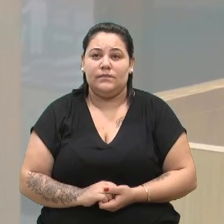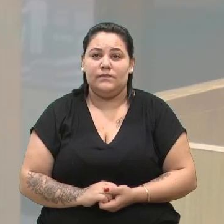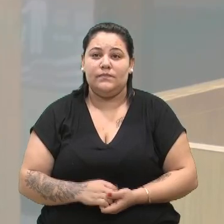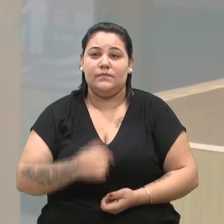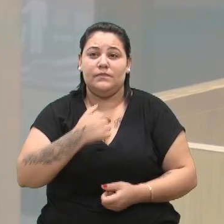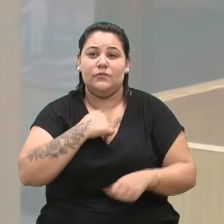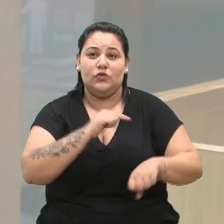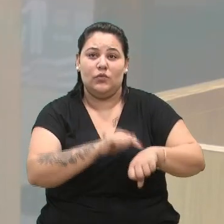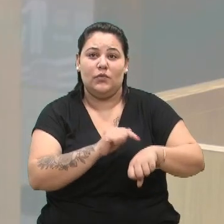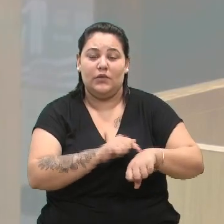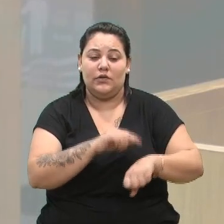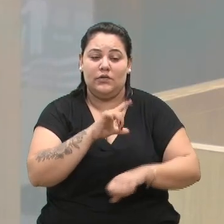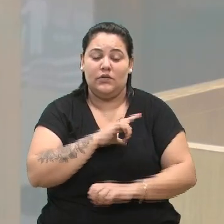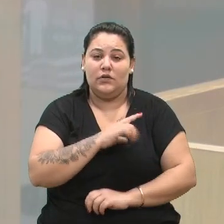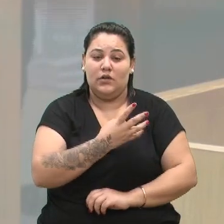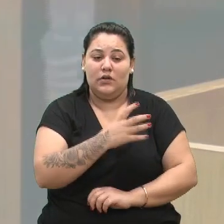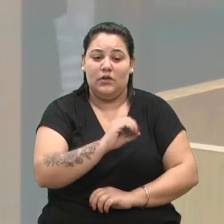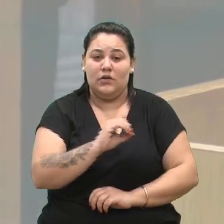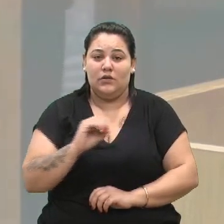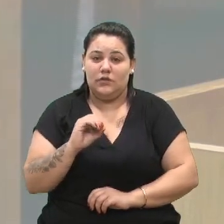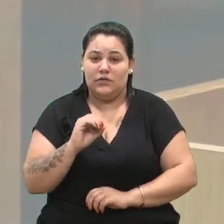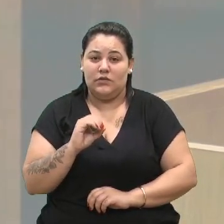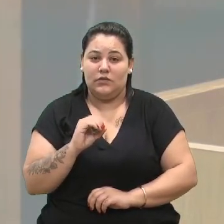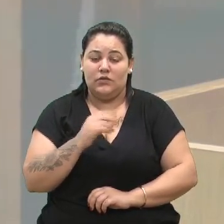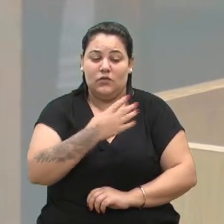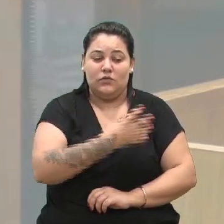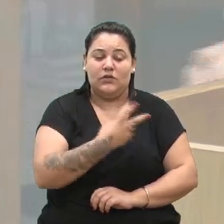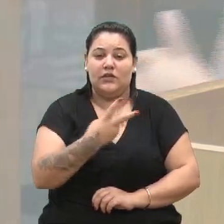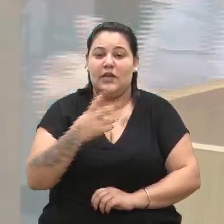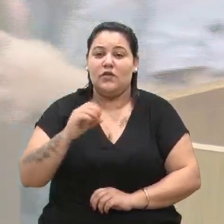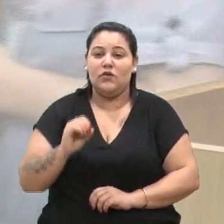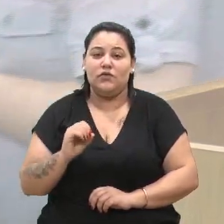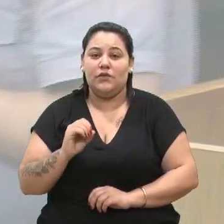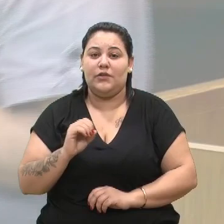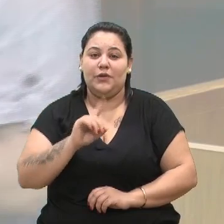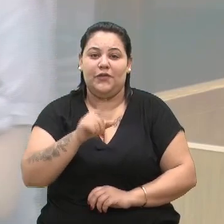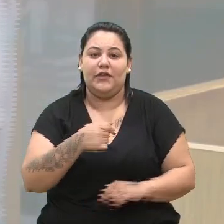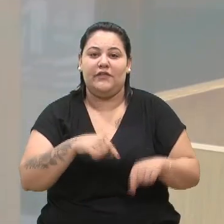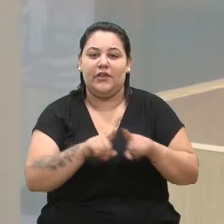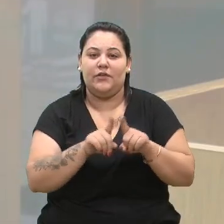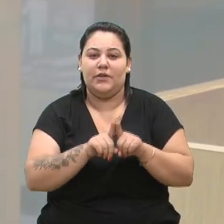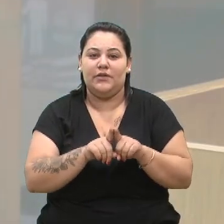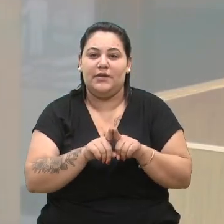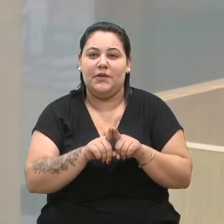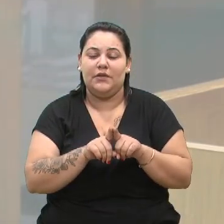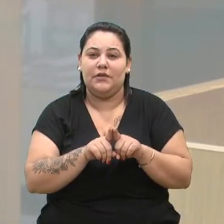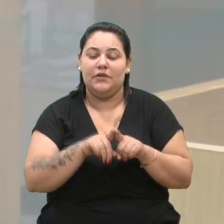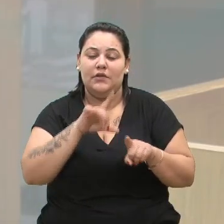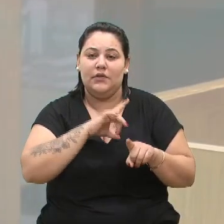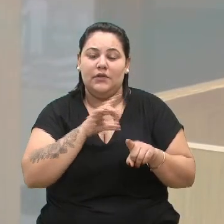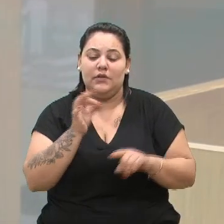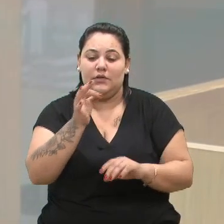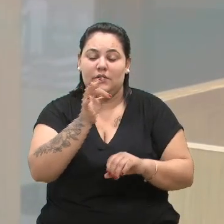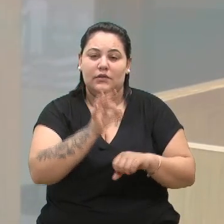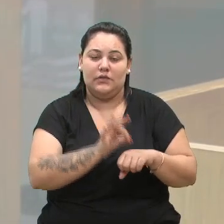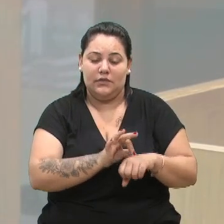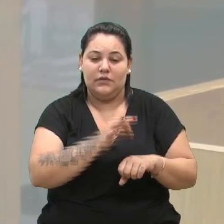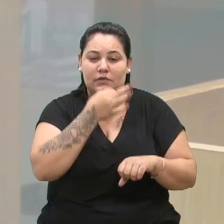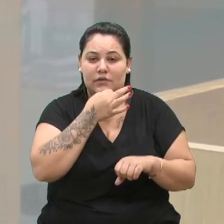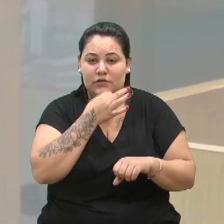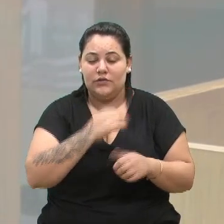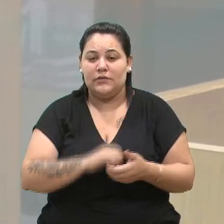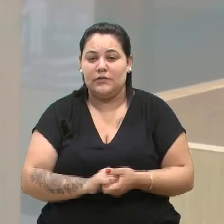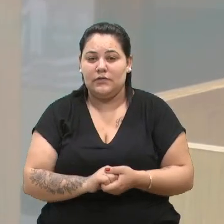são 420 focos de mosquito da dengue que já está em diversos bairros de Caxias do Sul, e também